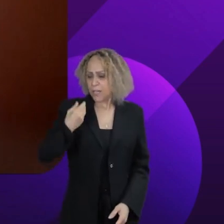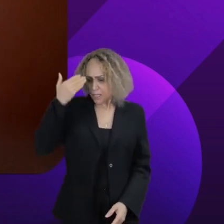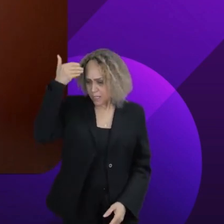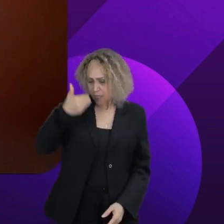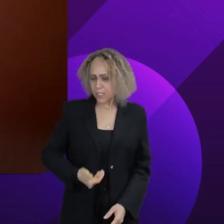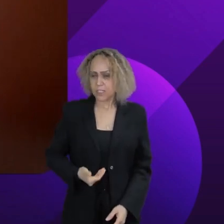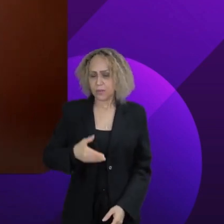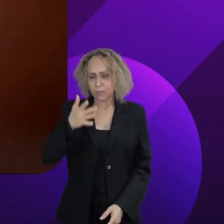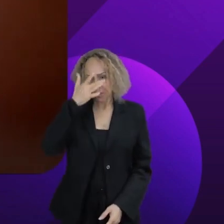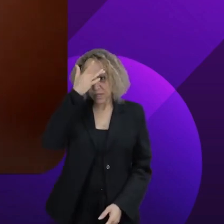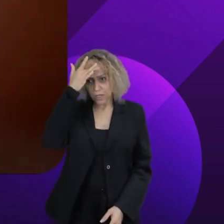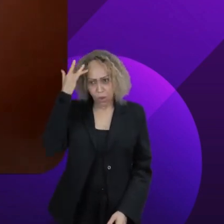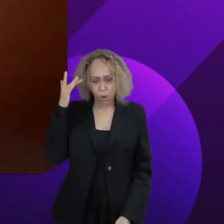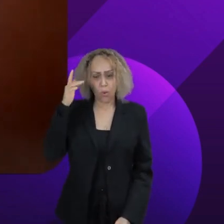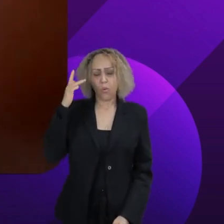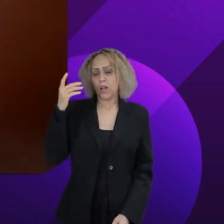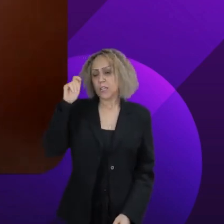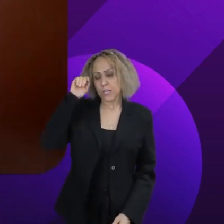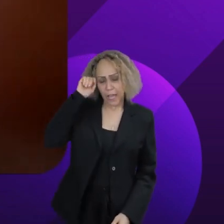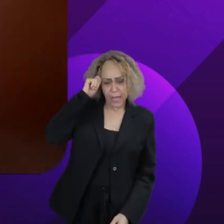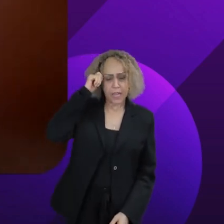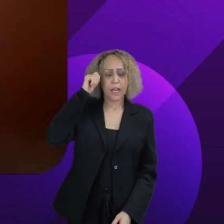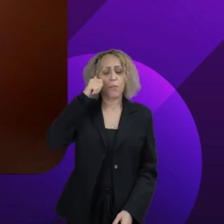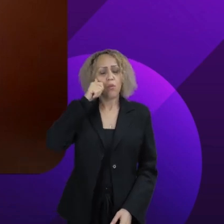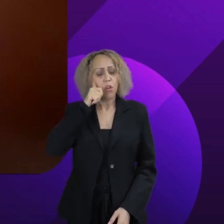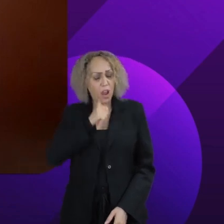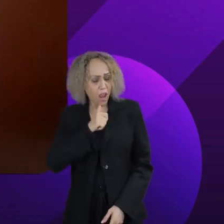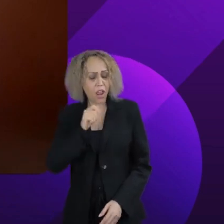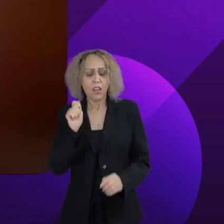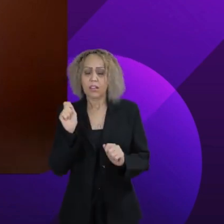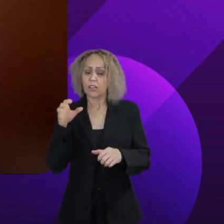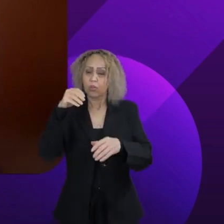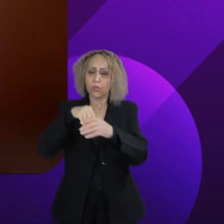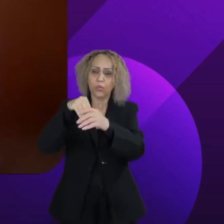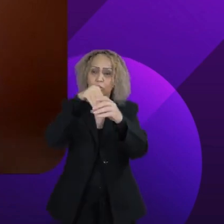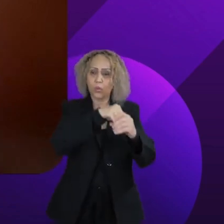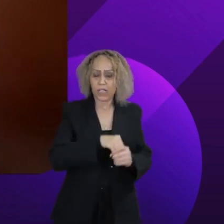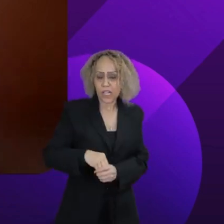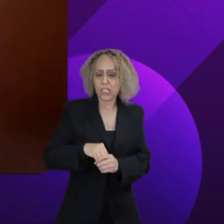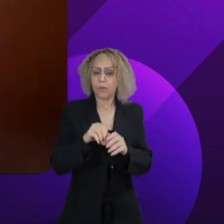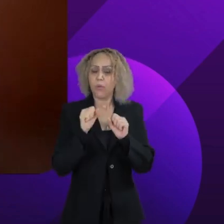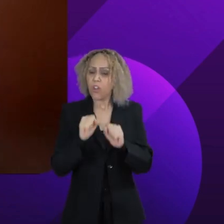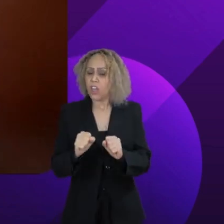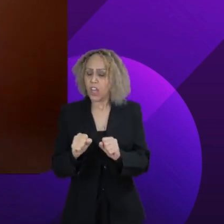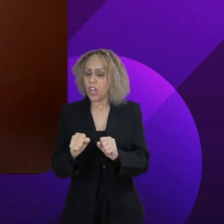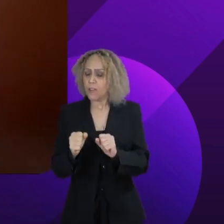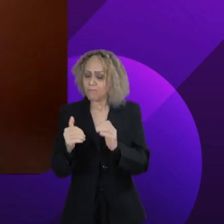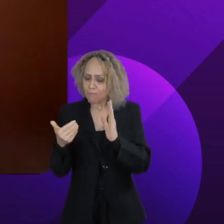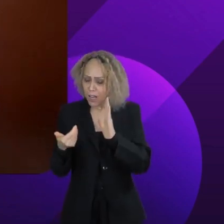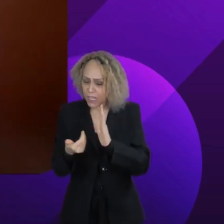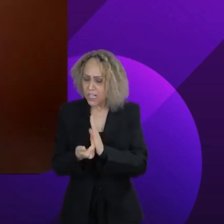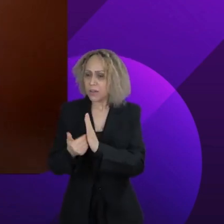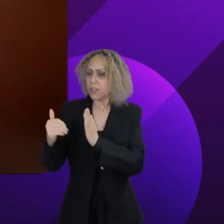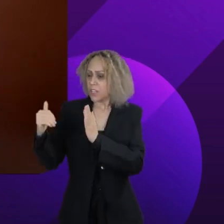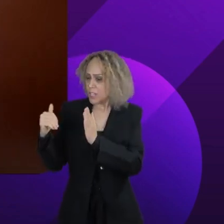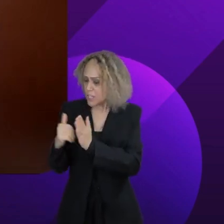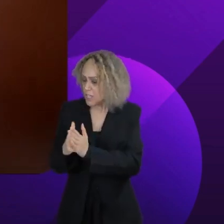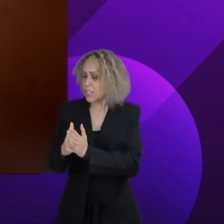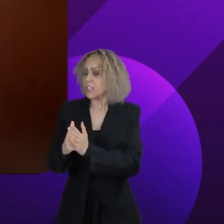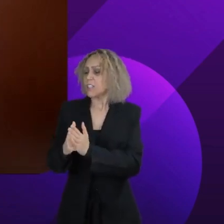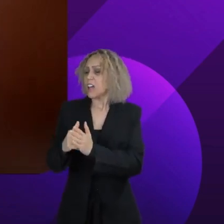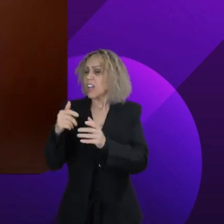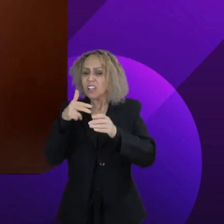de poder. Mudanças no comportamento, porque nós qualificamos o debate. Mudanças